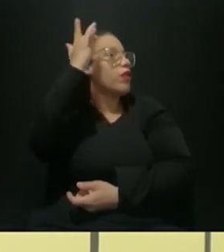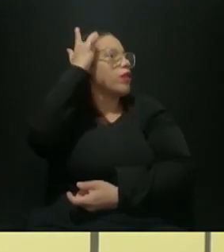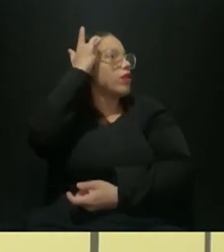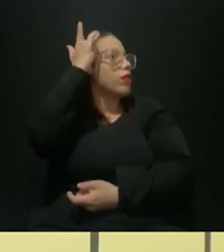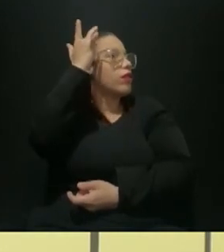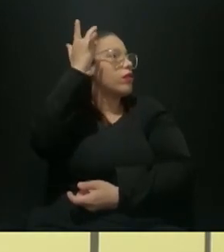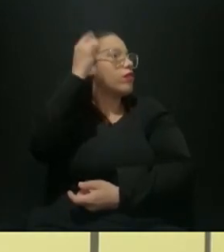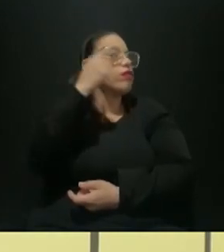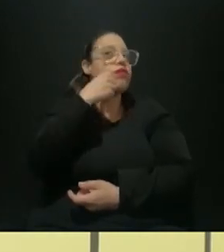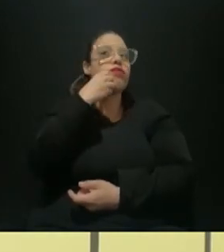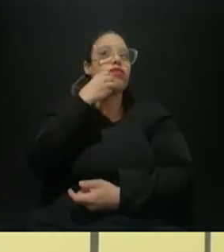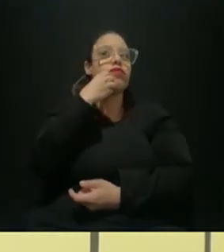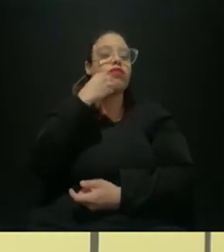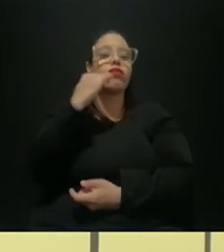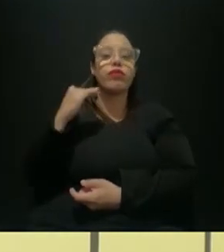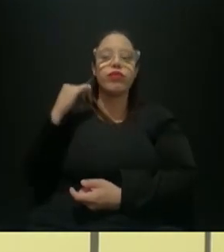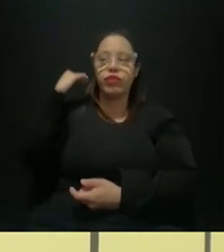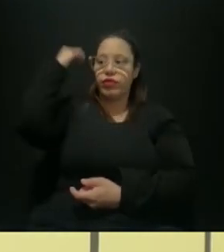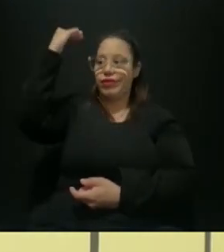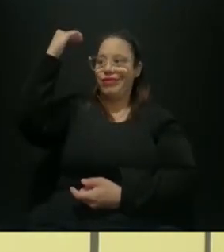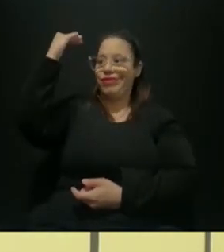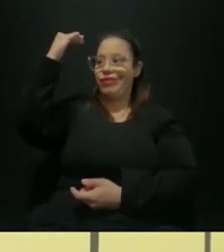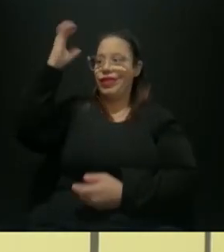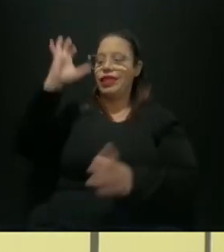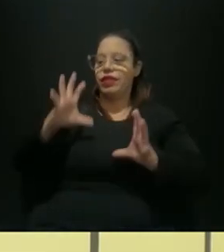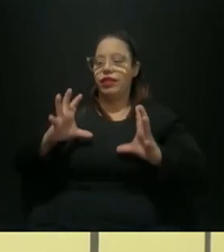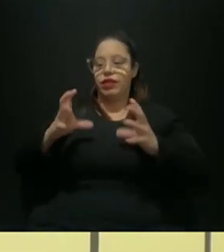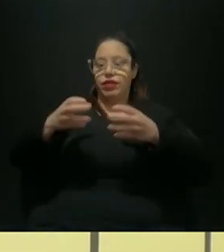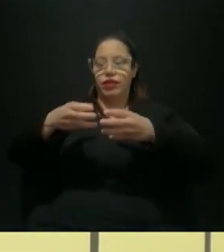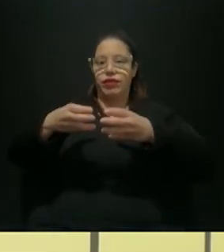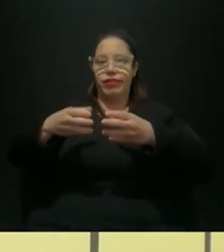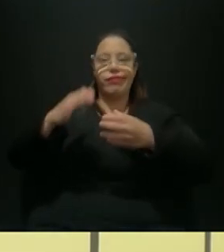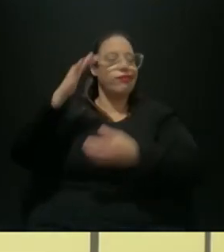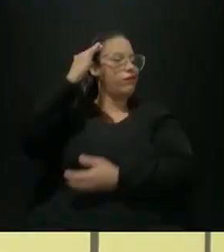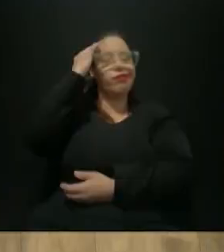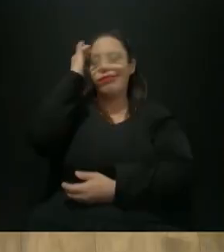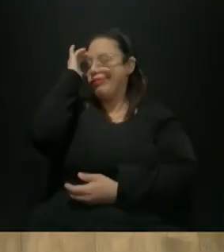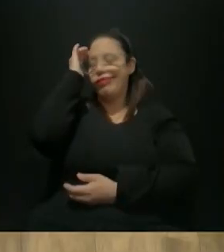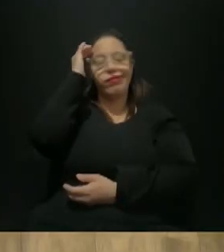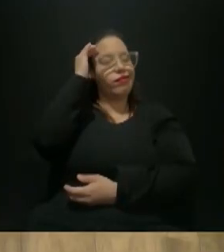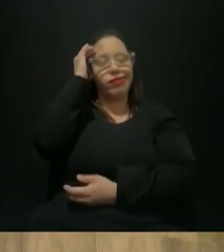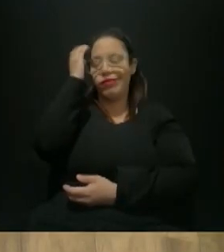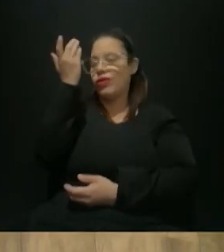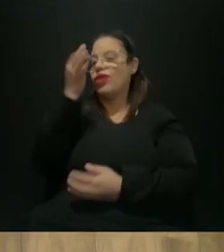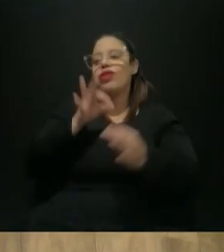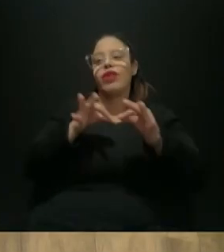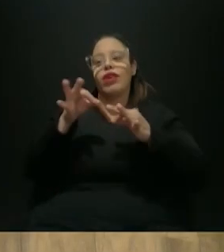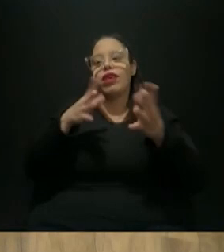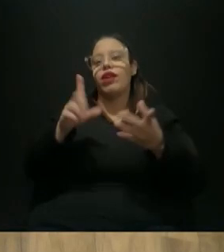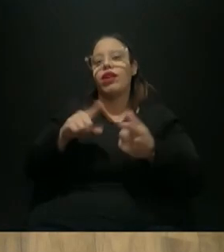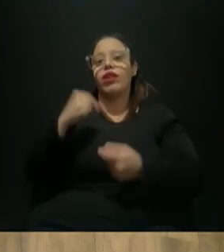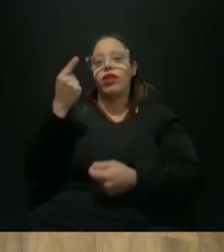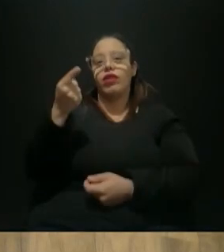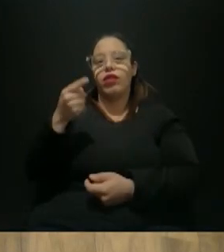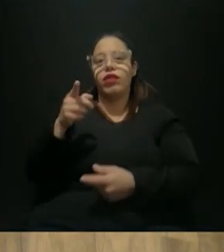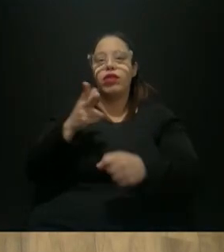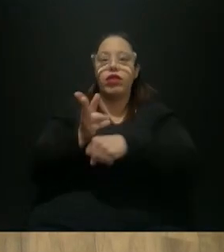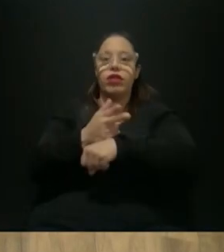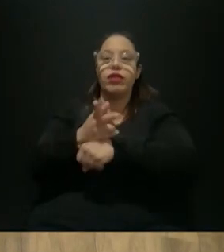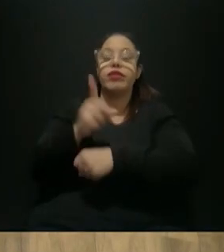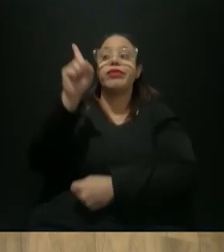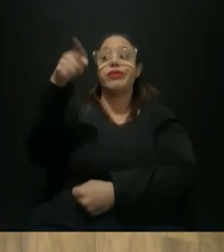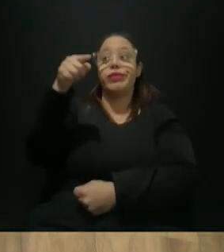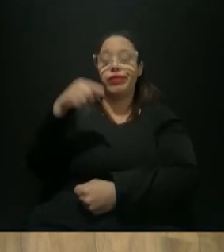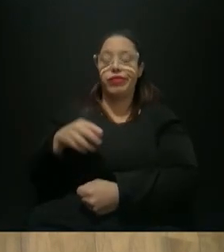os adultos que estão no entorno e que não entendem muito bem o que é o serviço ainda. Outra coisa que o vídeo apontou, gente, que as